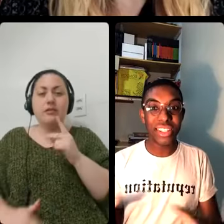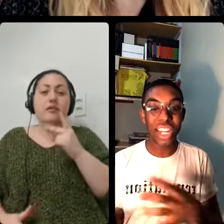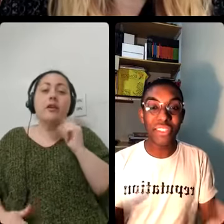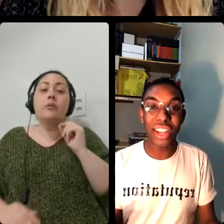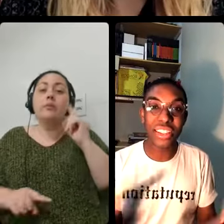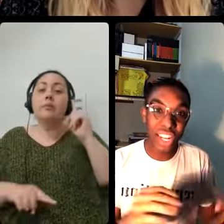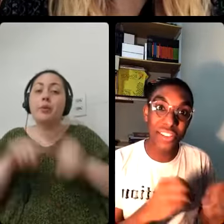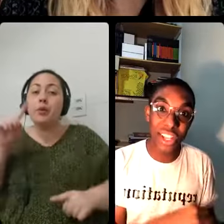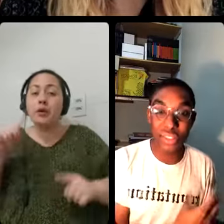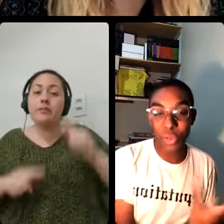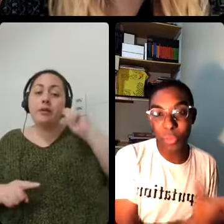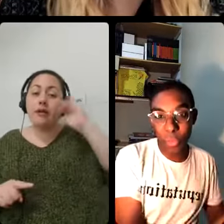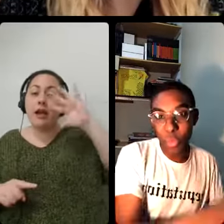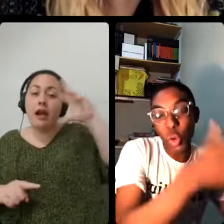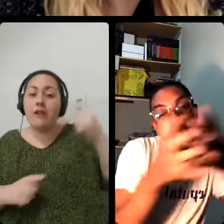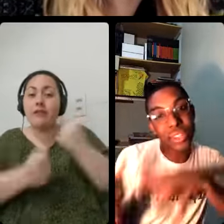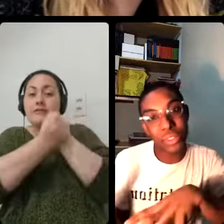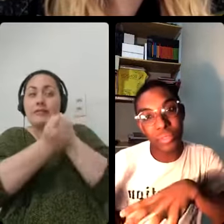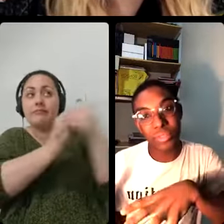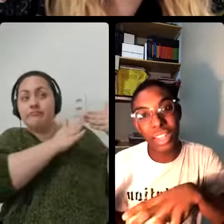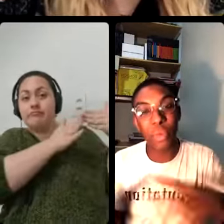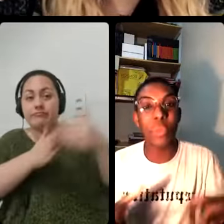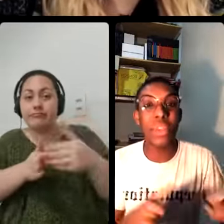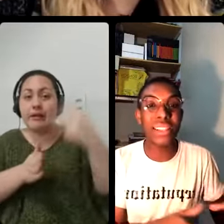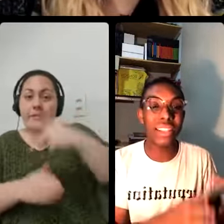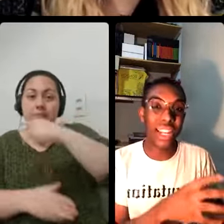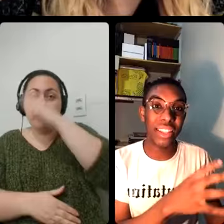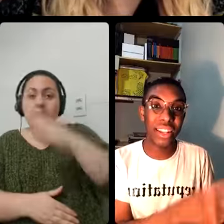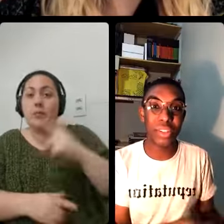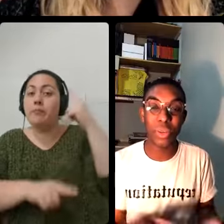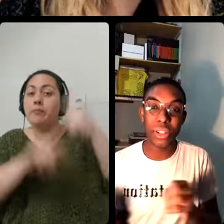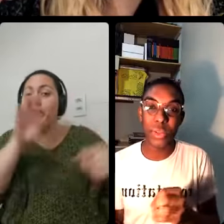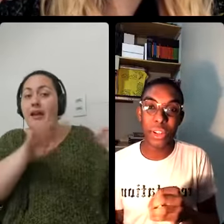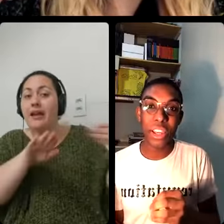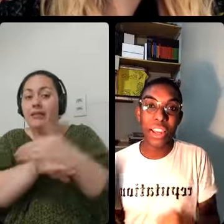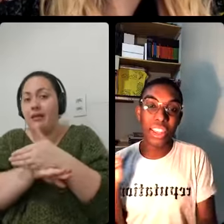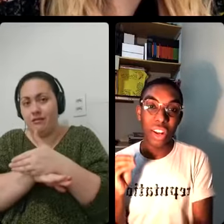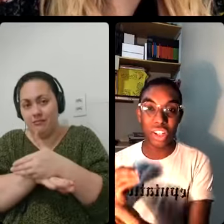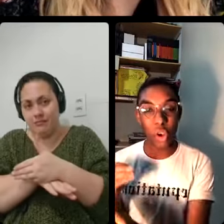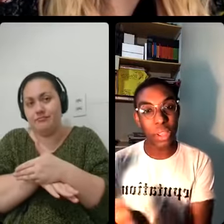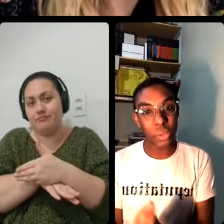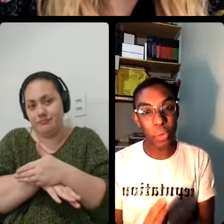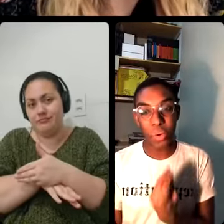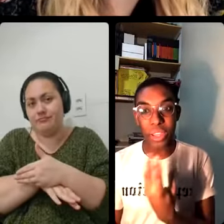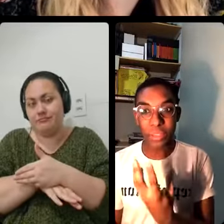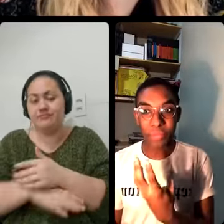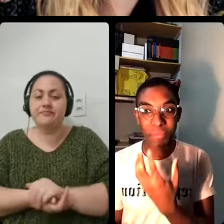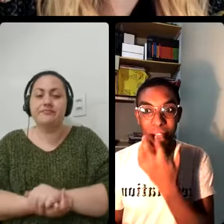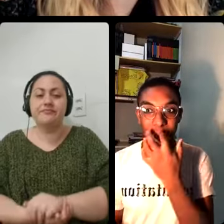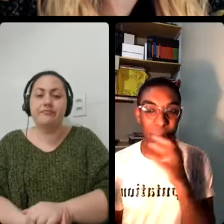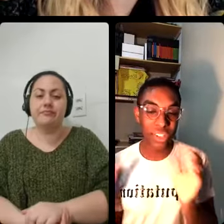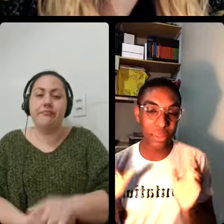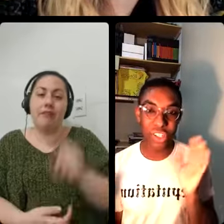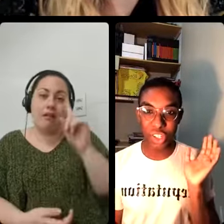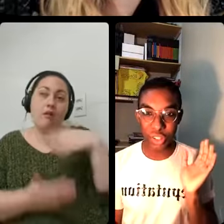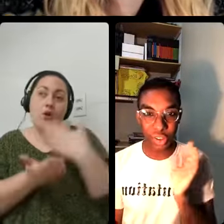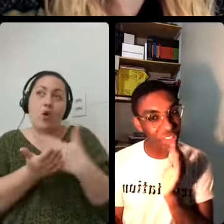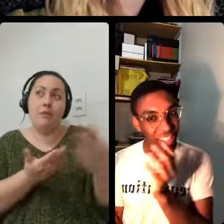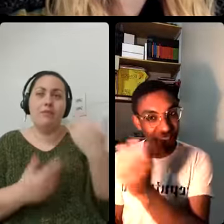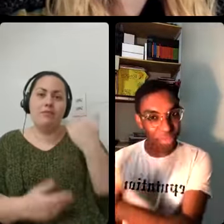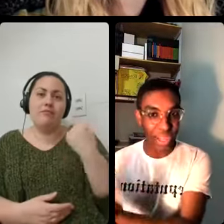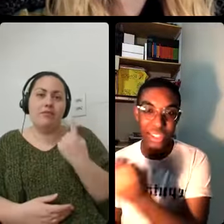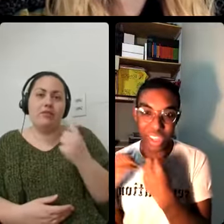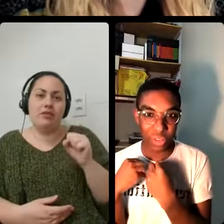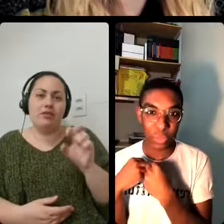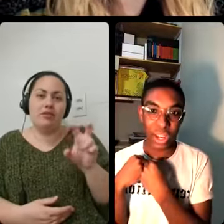africanos escravizados no Brasil, né? Proibia essa entrada deles no Brasil. Então, ela já começa um pouco aí, né? Por exemplo, a gente não